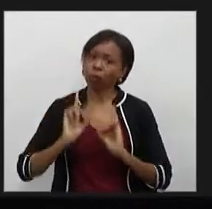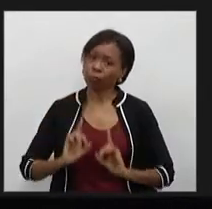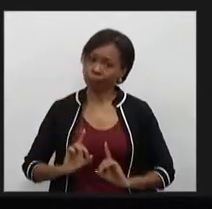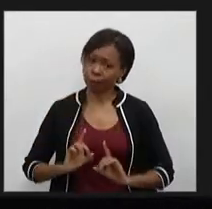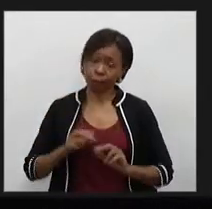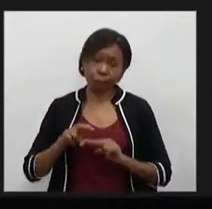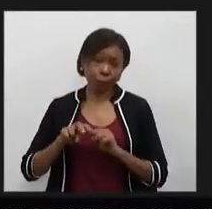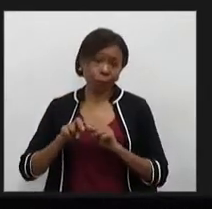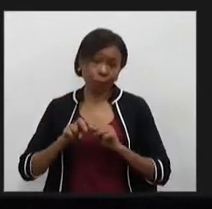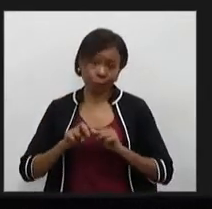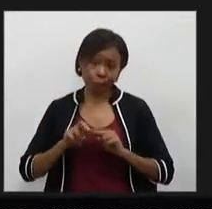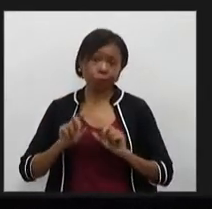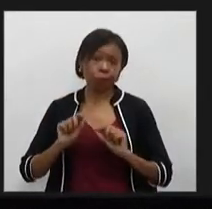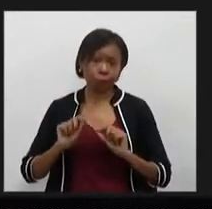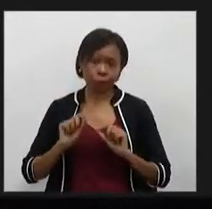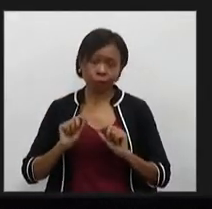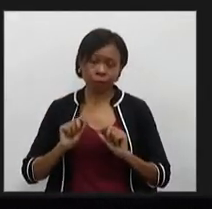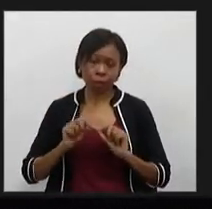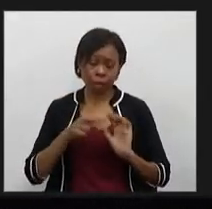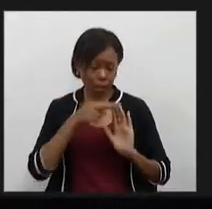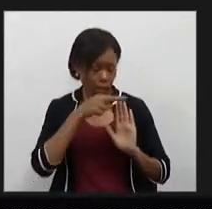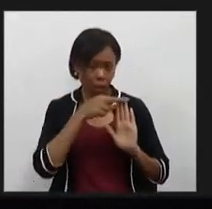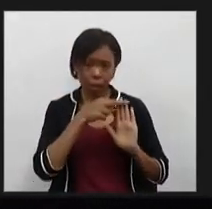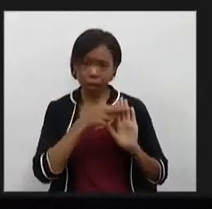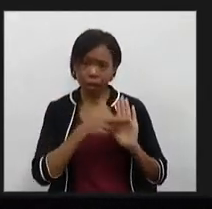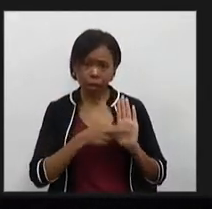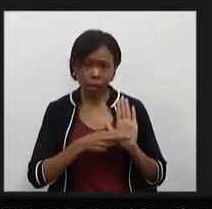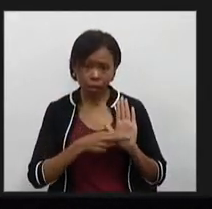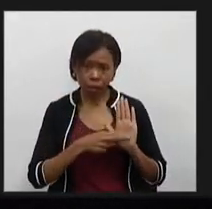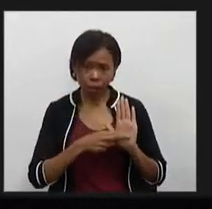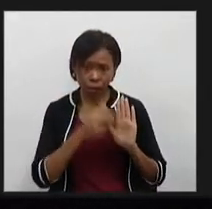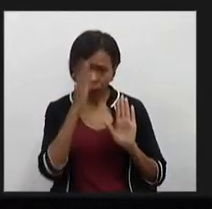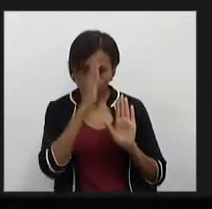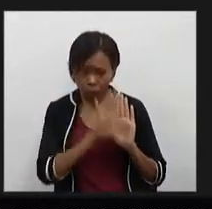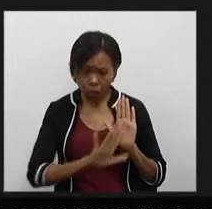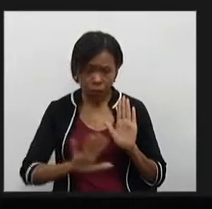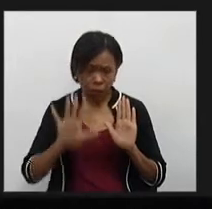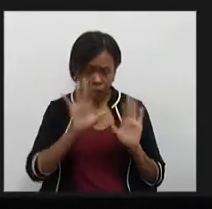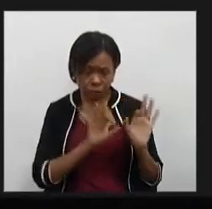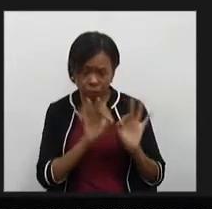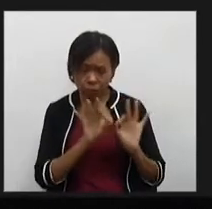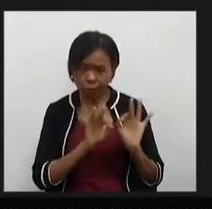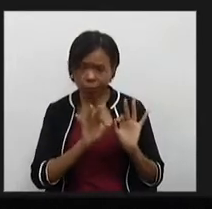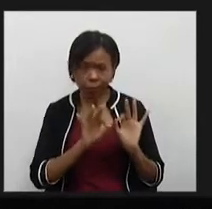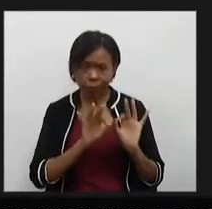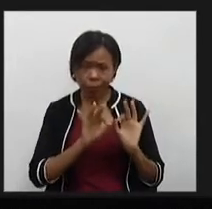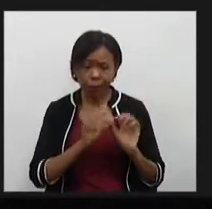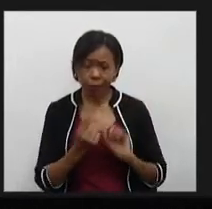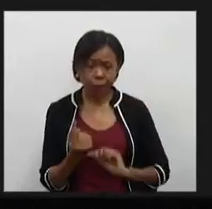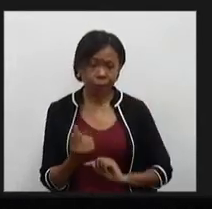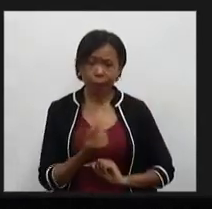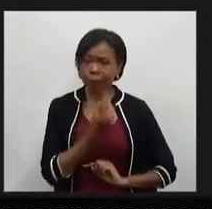critério que não foi tão bem estabelecido nesse Plano Nacional de Imunização. Então,